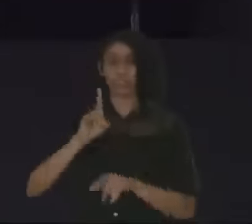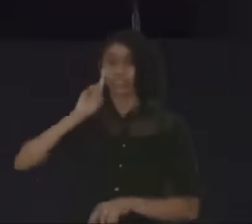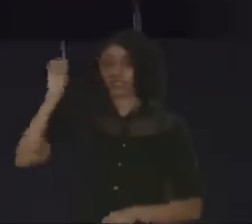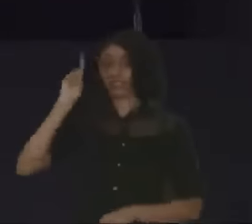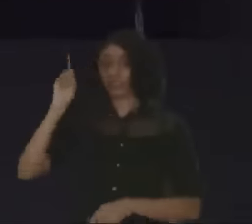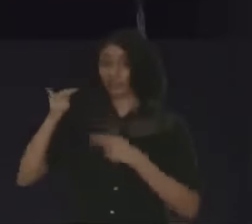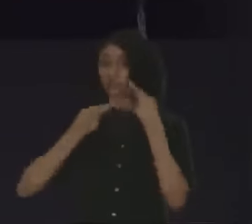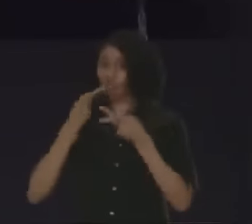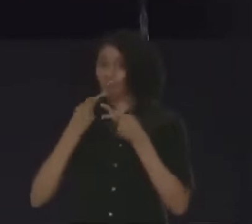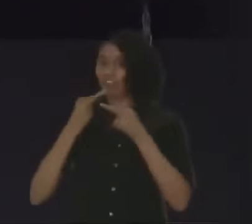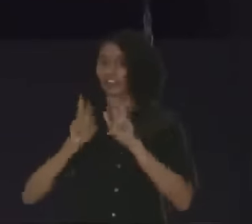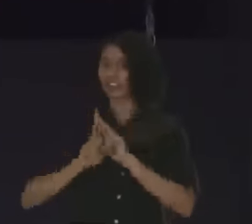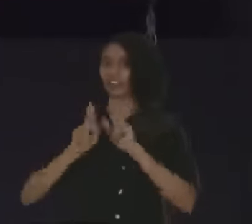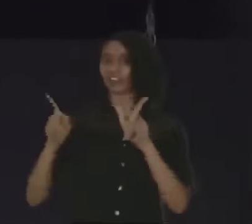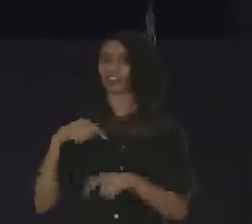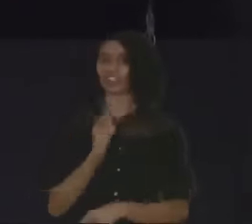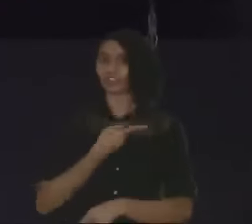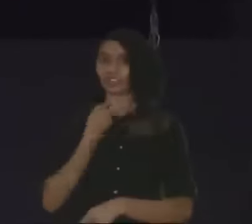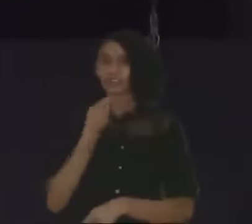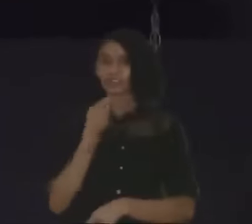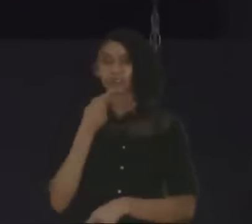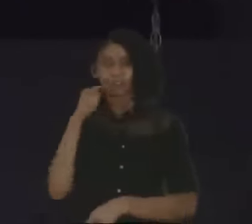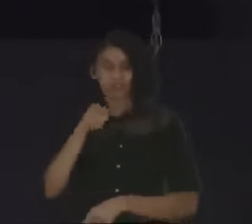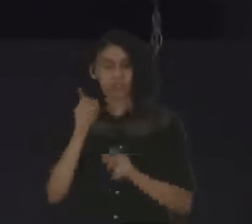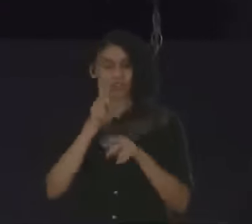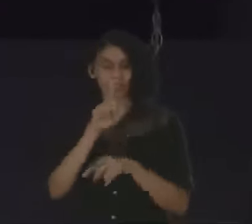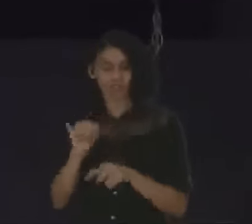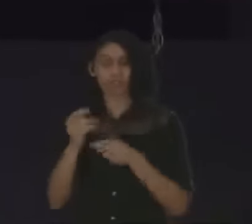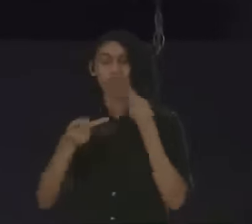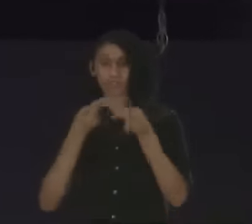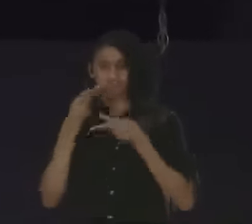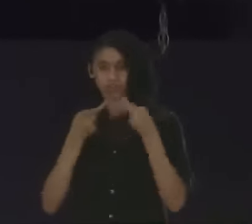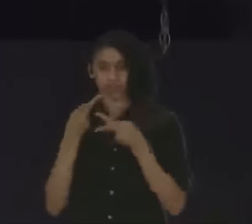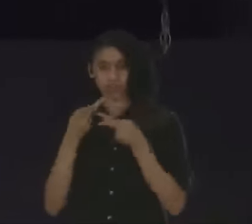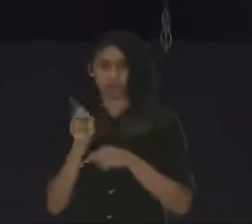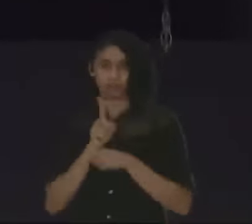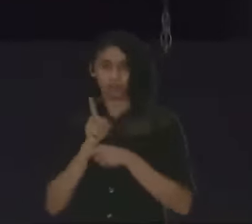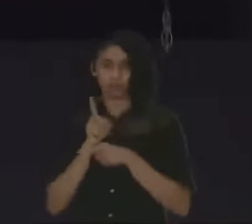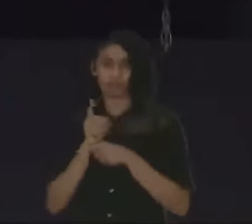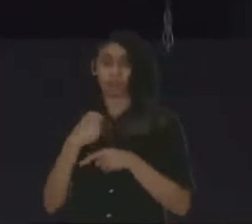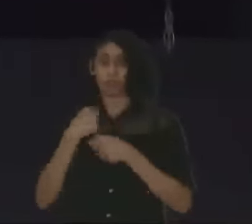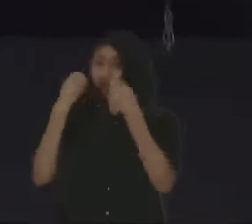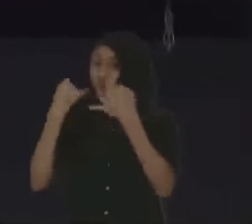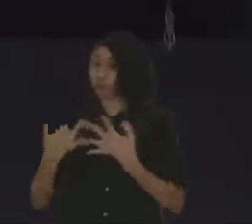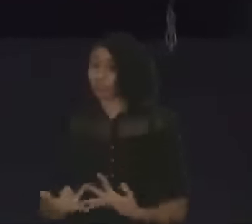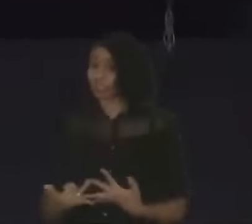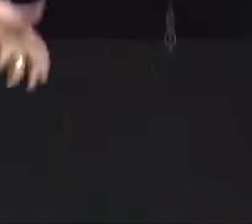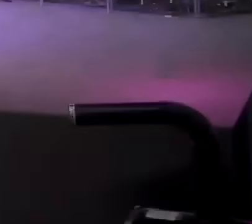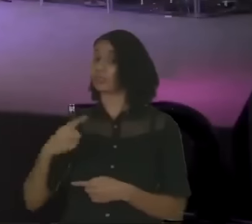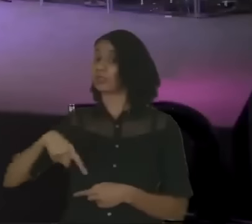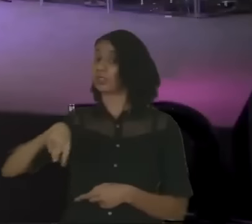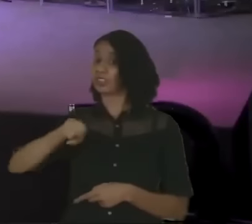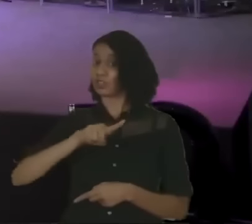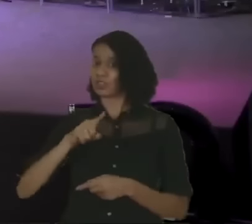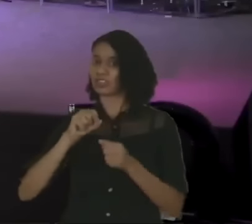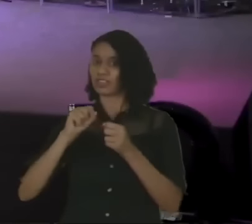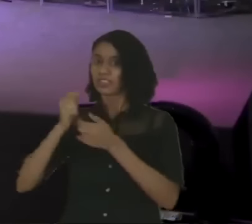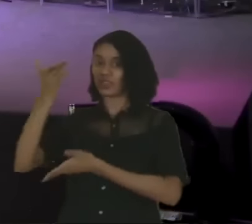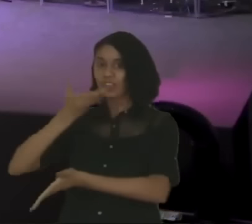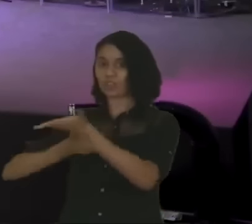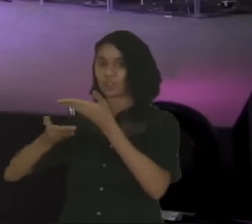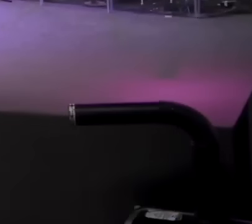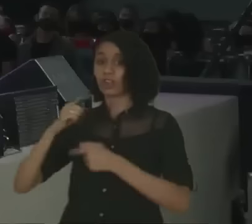e da nossa fala eu não estou dizendo com isso que você não vai falar eu estou dizendo que lugar secreto é um lugar de troca é